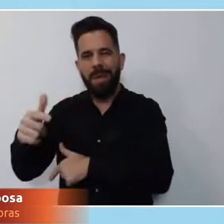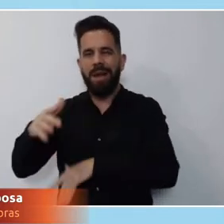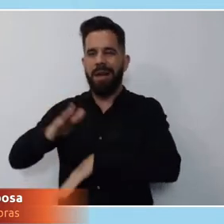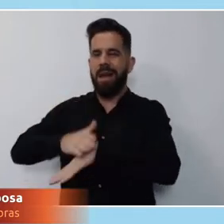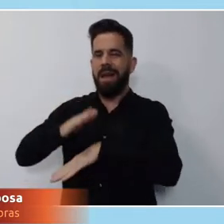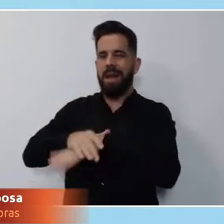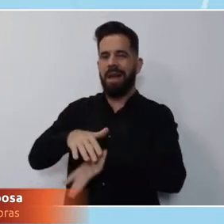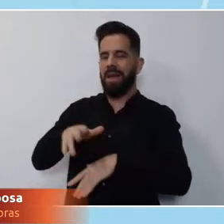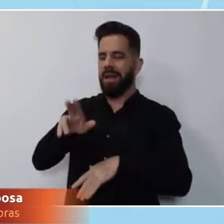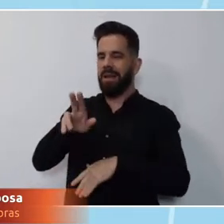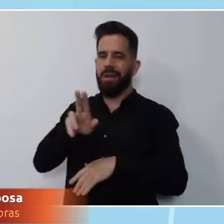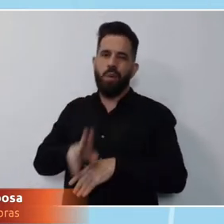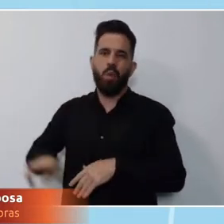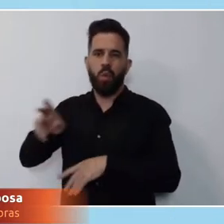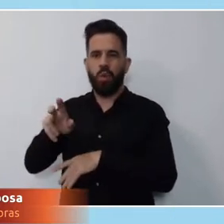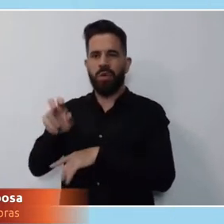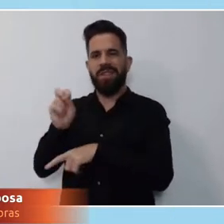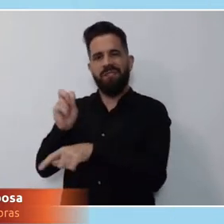quem manuseia